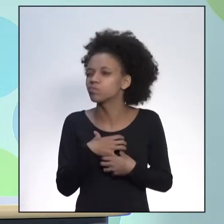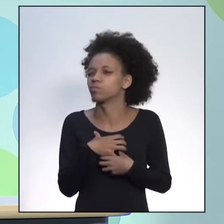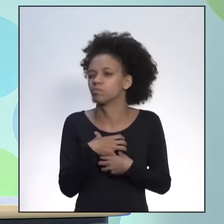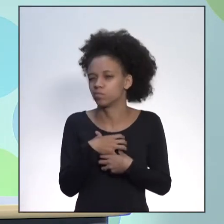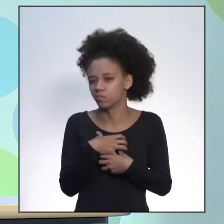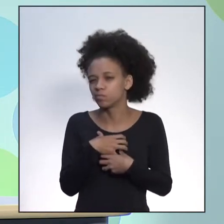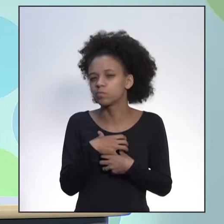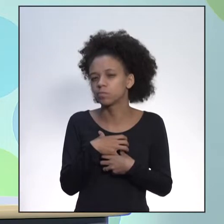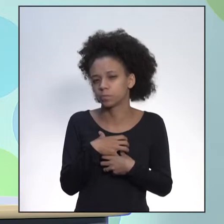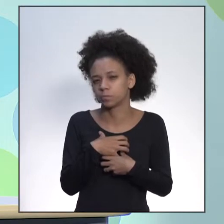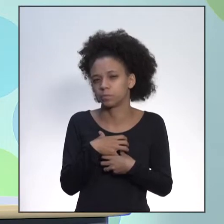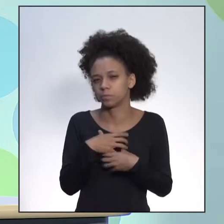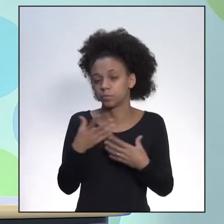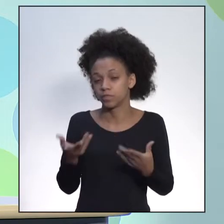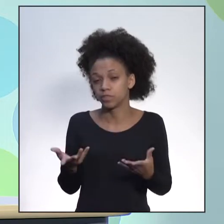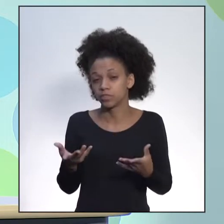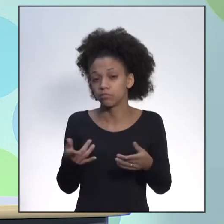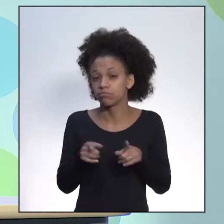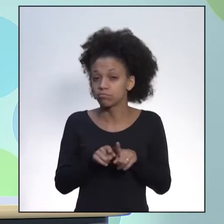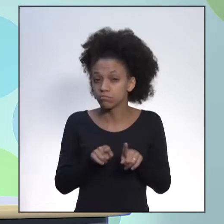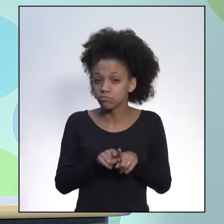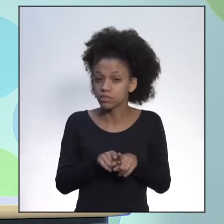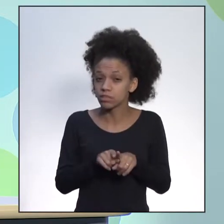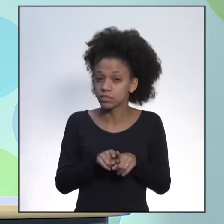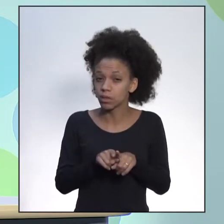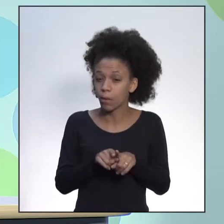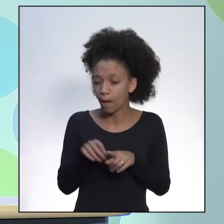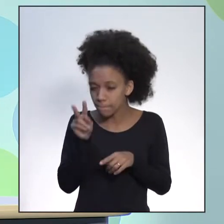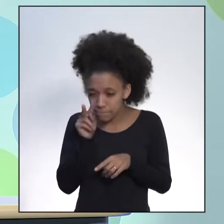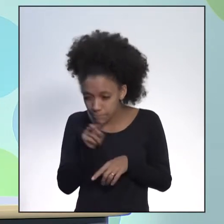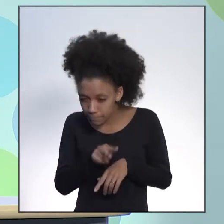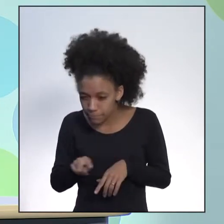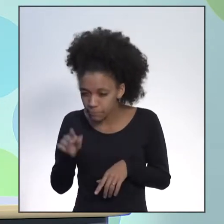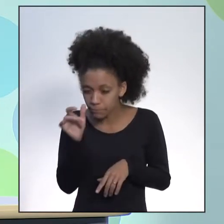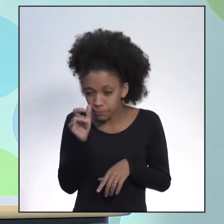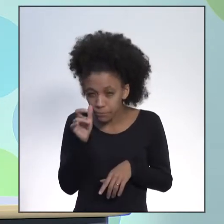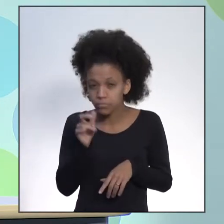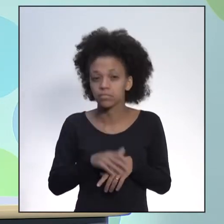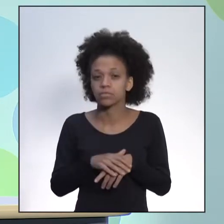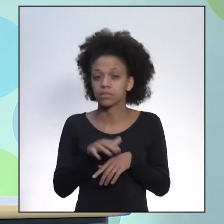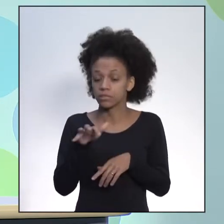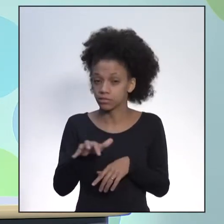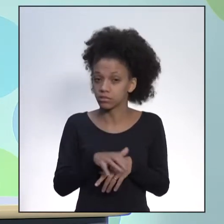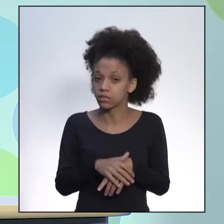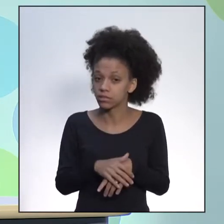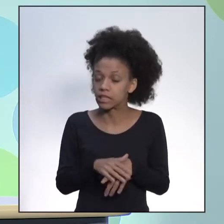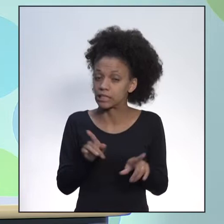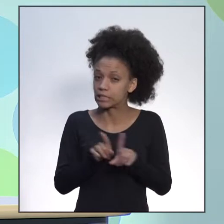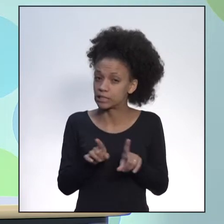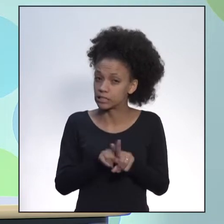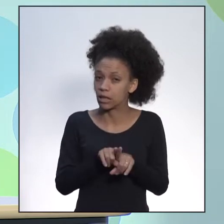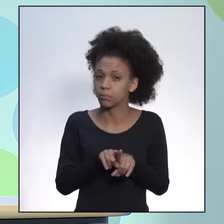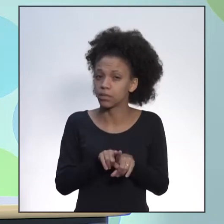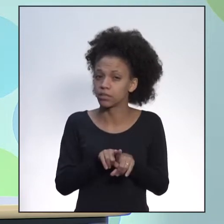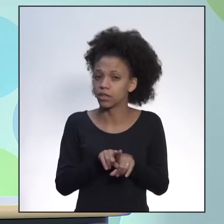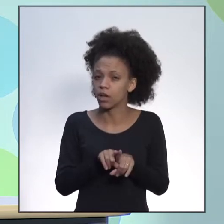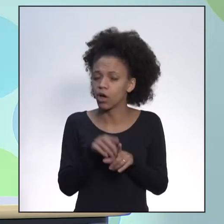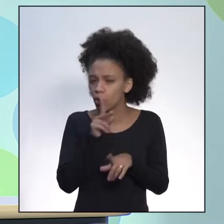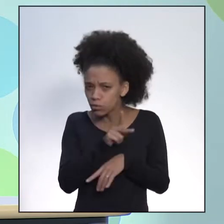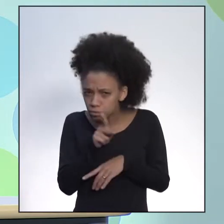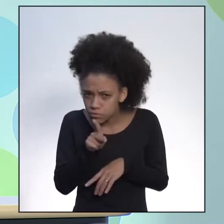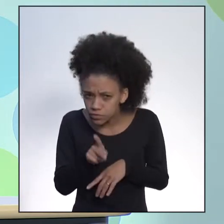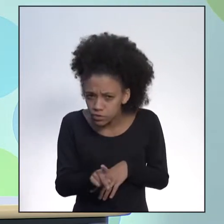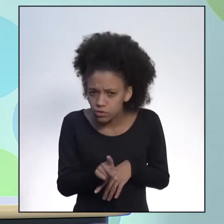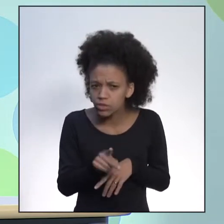ali, e por estar presenciando aquilo, né, inclusive, os professores